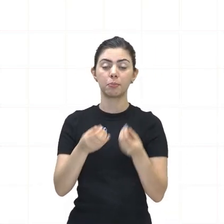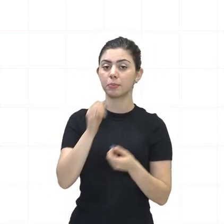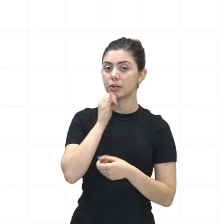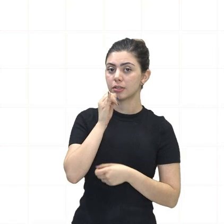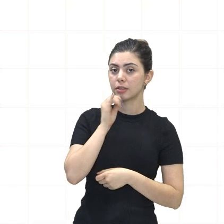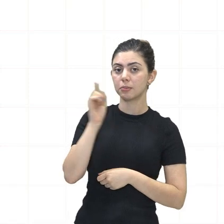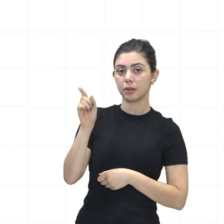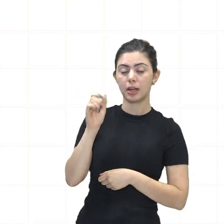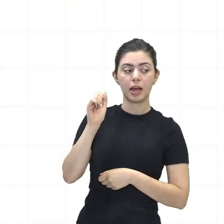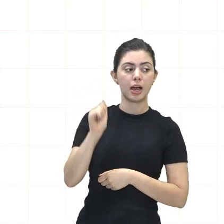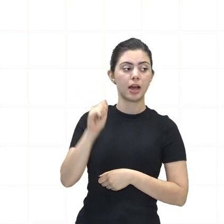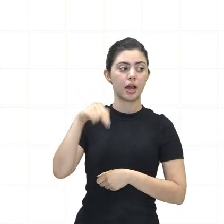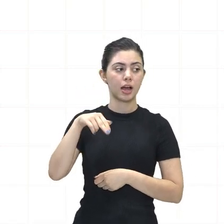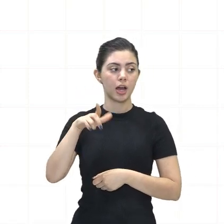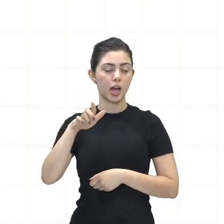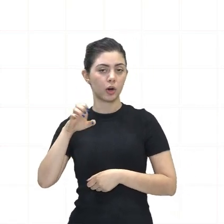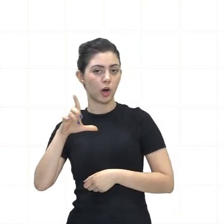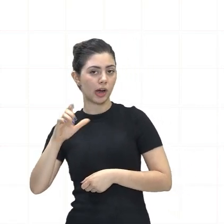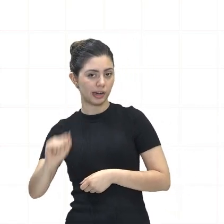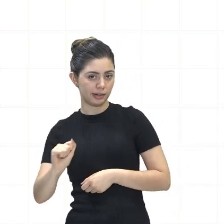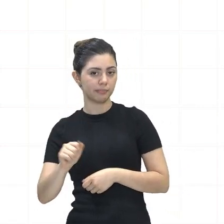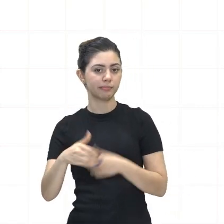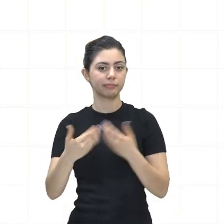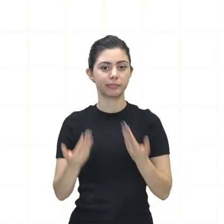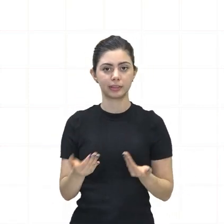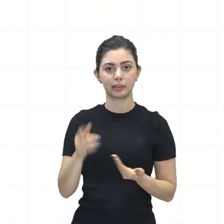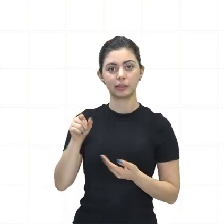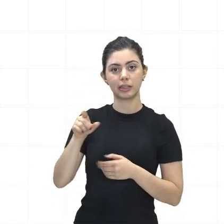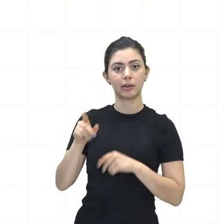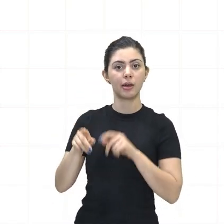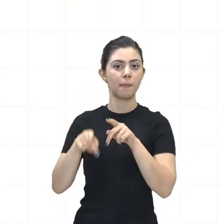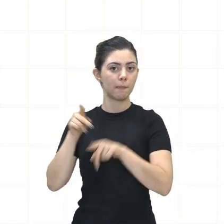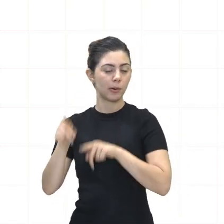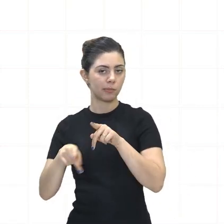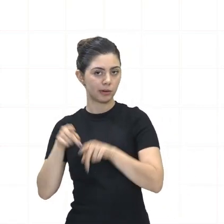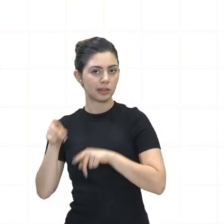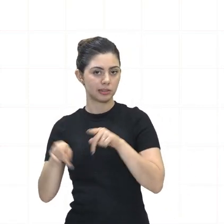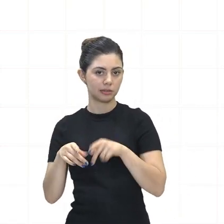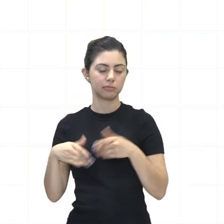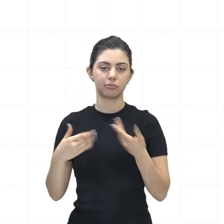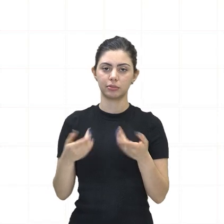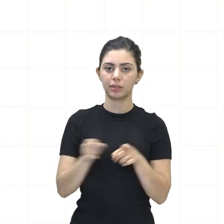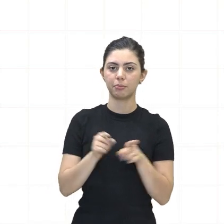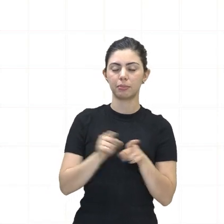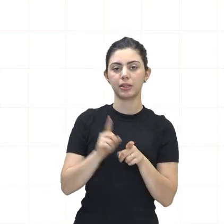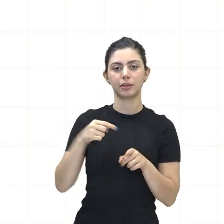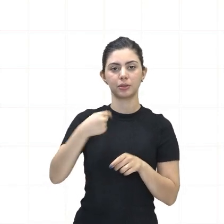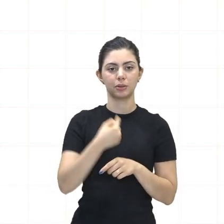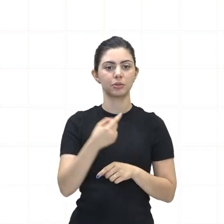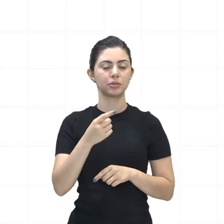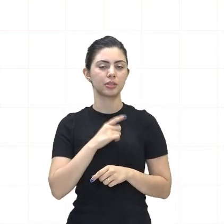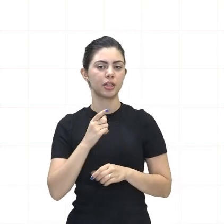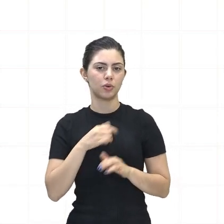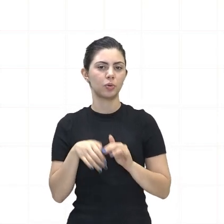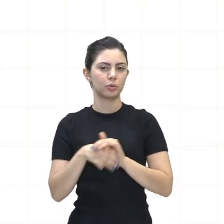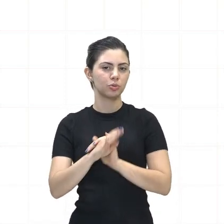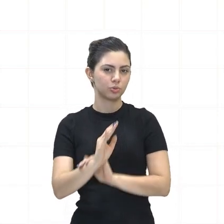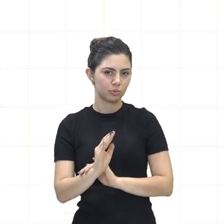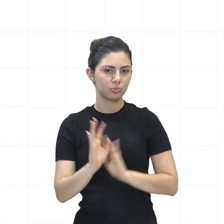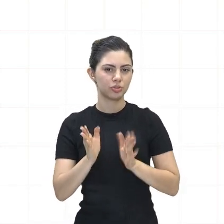né? Quando a gente fala da população da África subsaariana, aí sim a gente vai ver aquele padrão que a gente costuma ver,